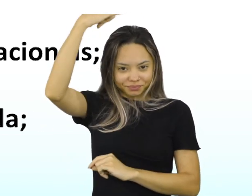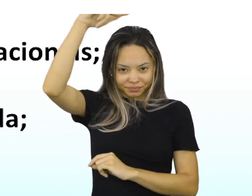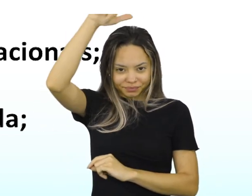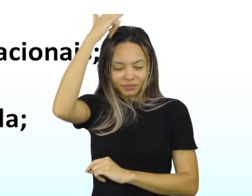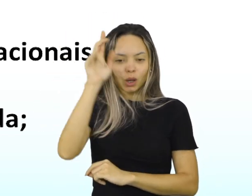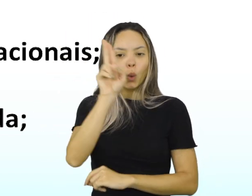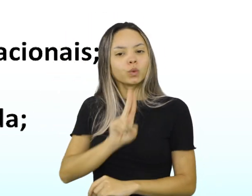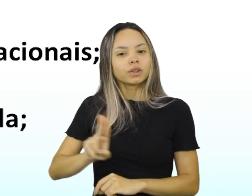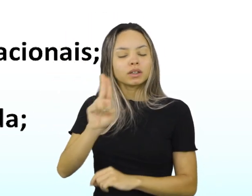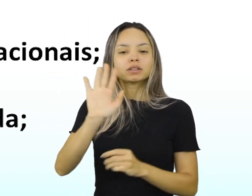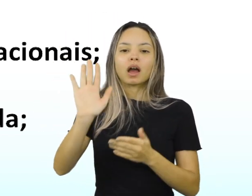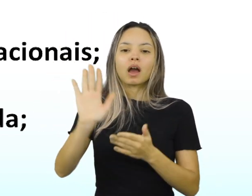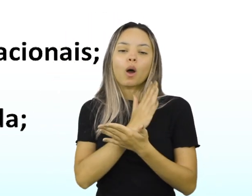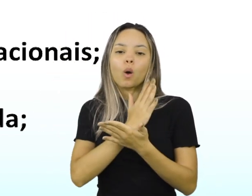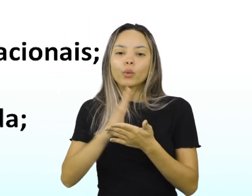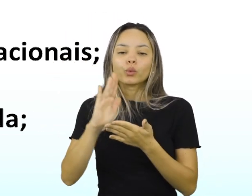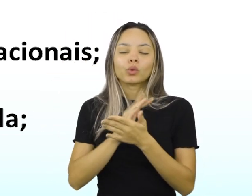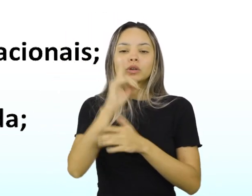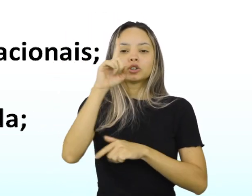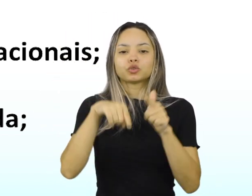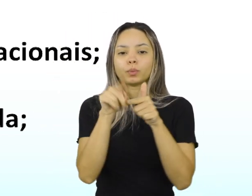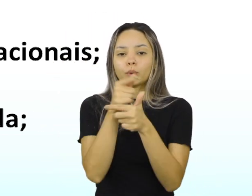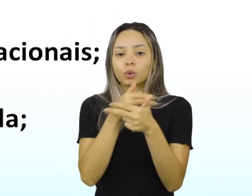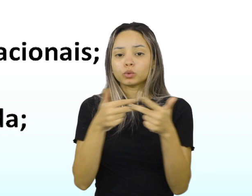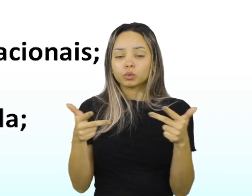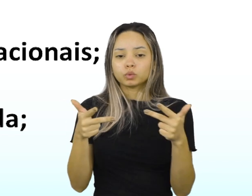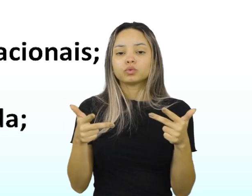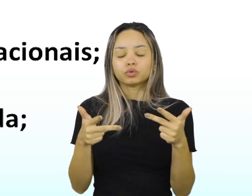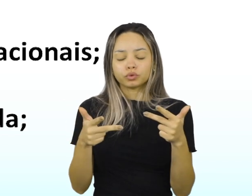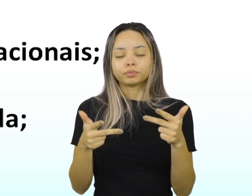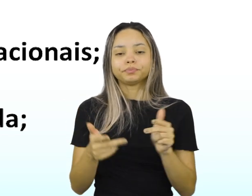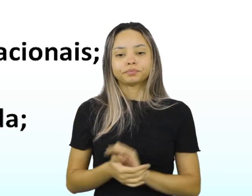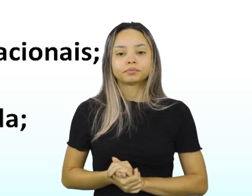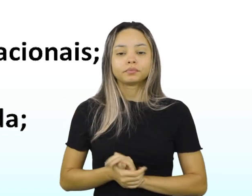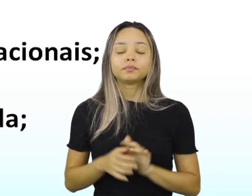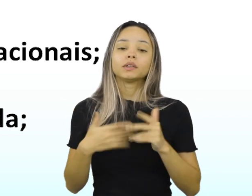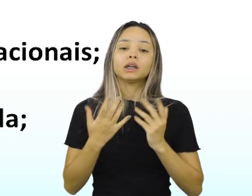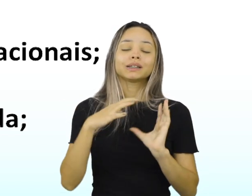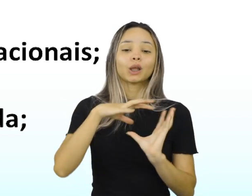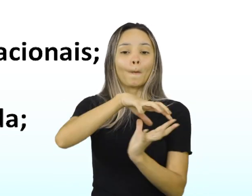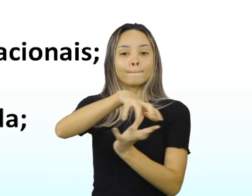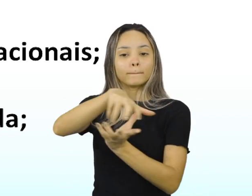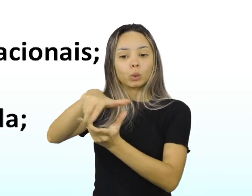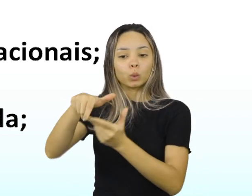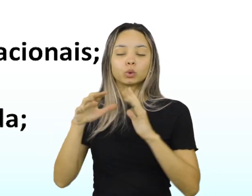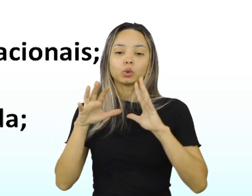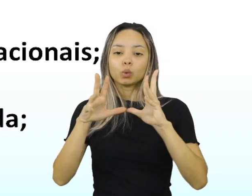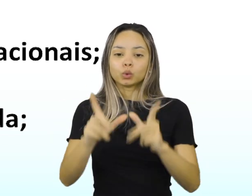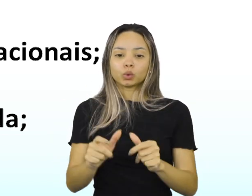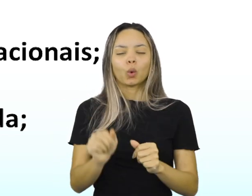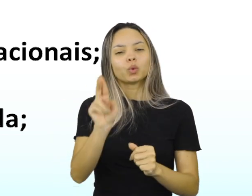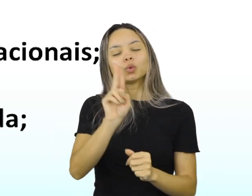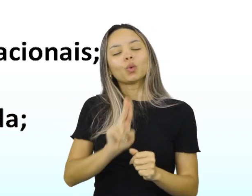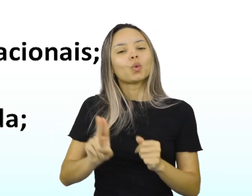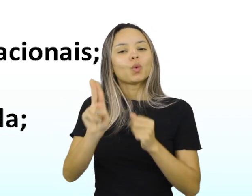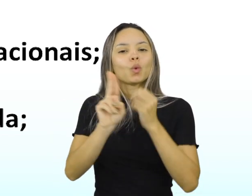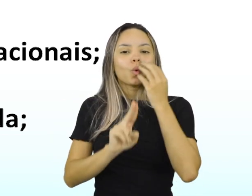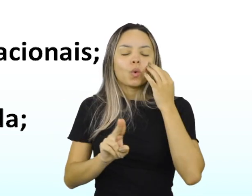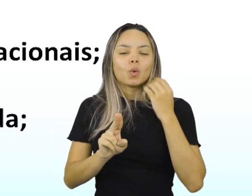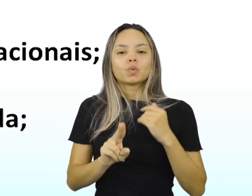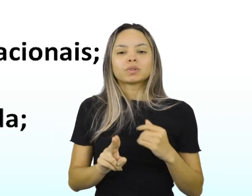induzidos a consumirem produtos. A mídia reforça isso, né? Consuma. Então, o mundo todo acaba bebendo o